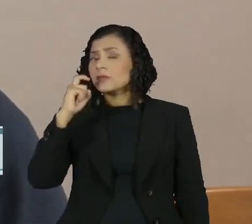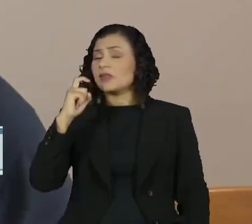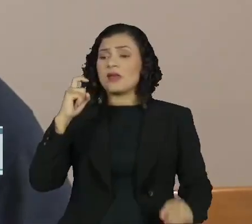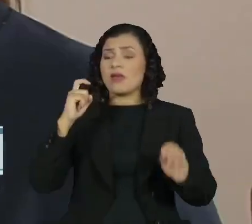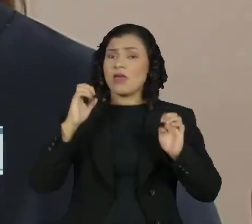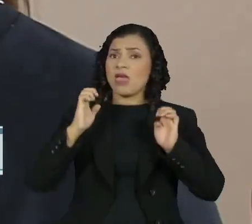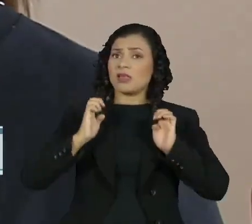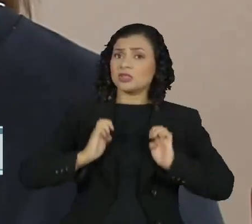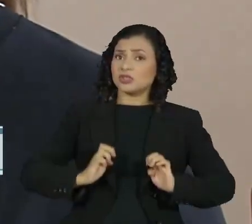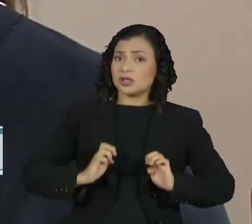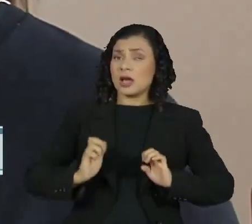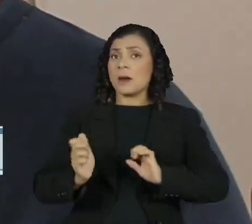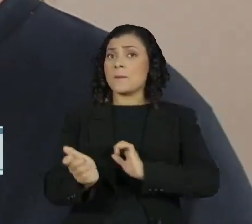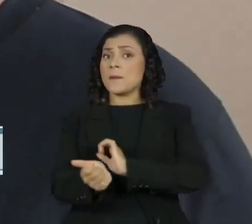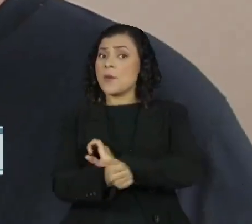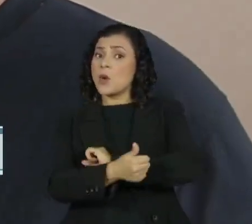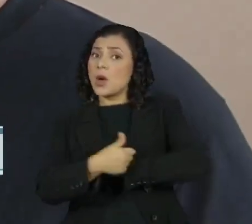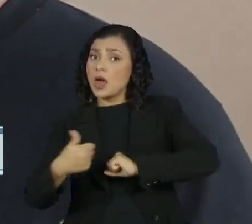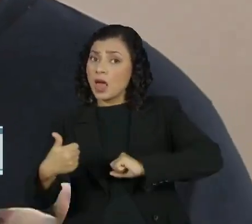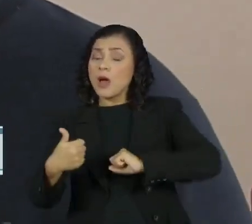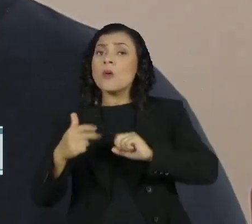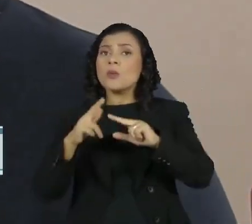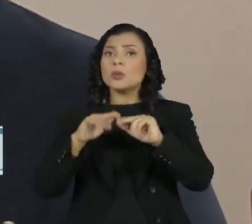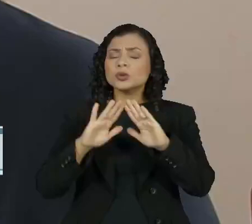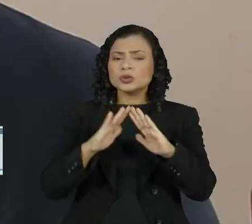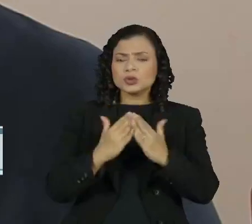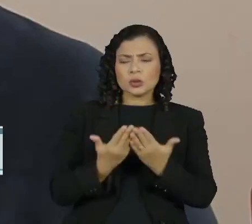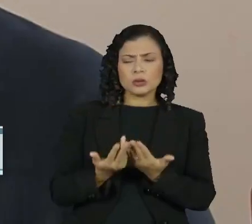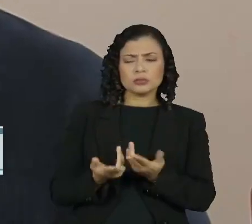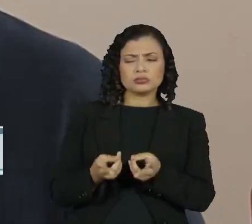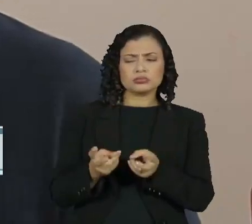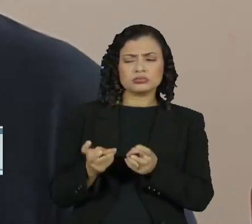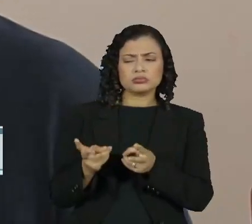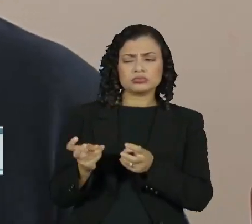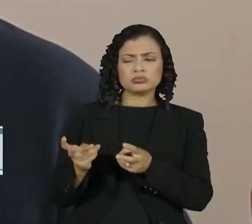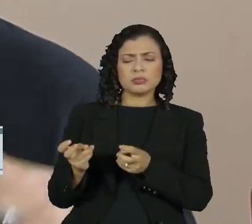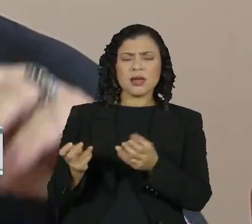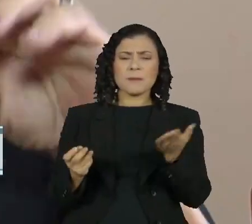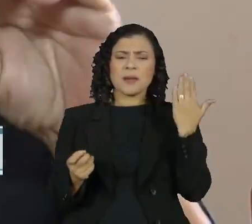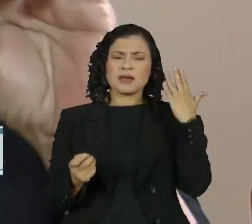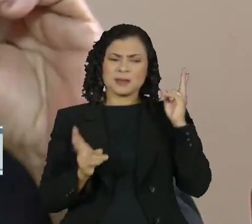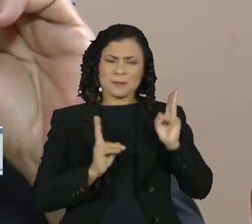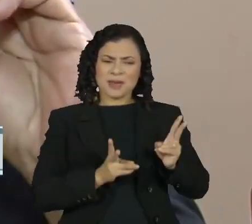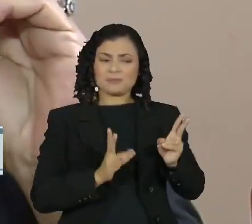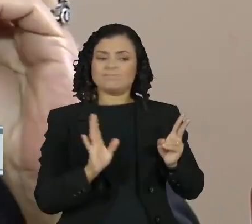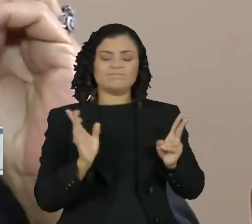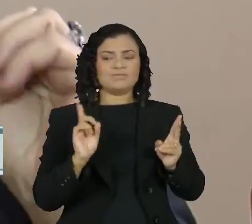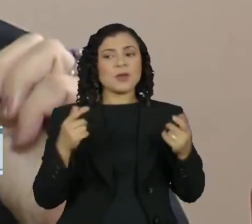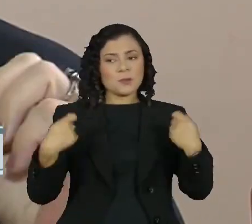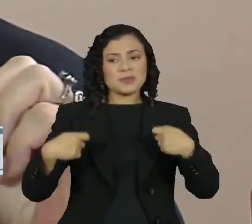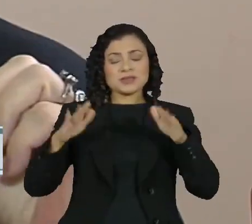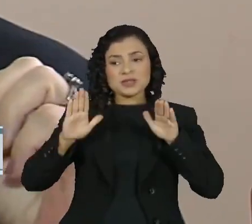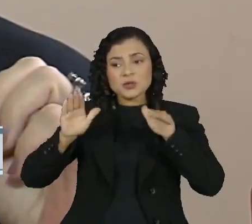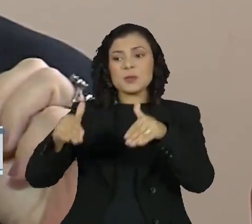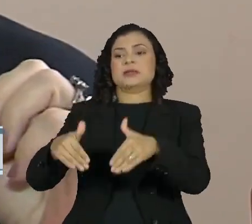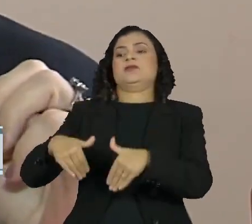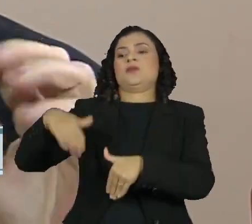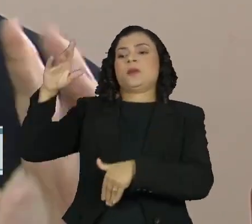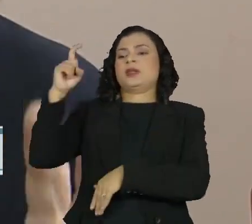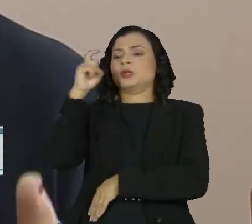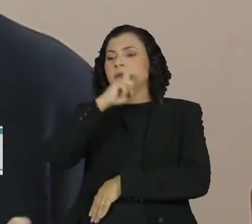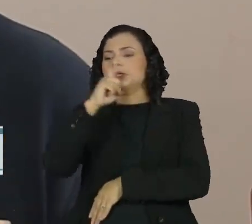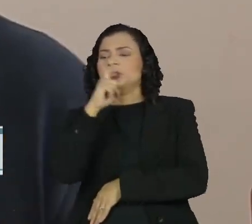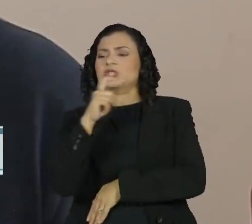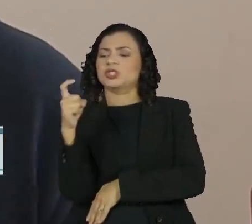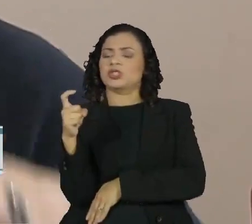ética e moral. E a escola percebeu que somente trabalhar do jeito que ela trabalhava, de forma, muitas vezes,